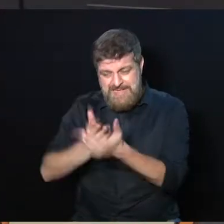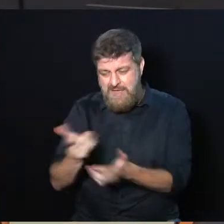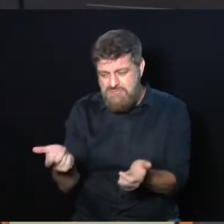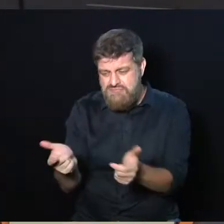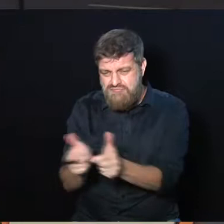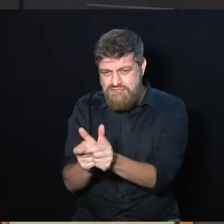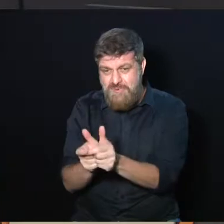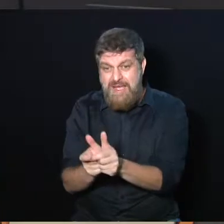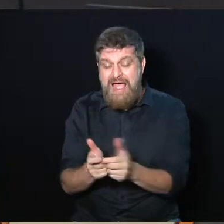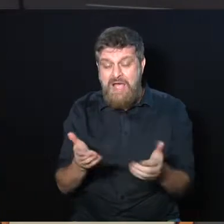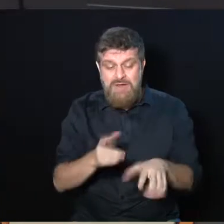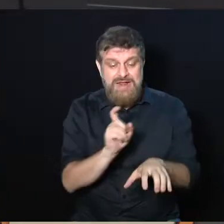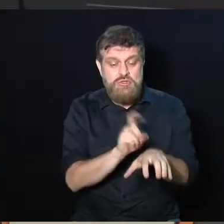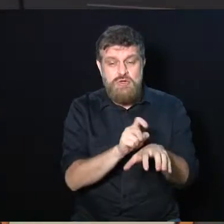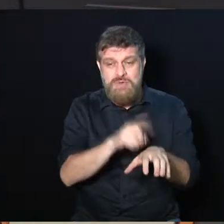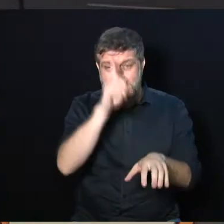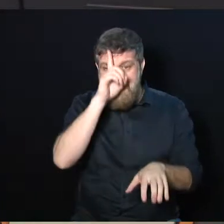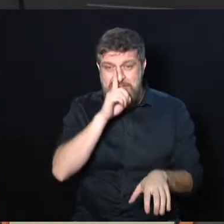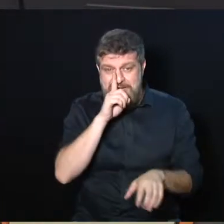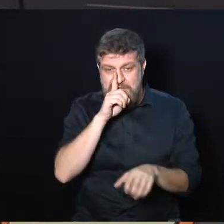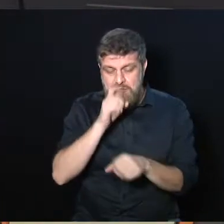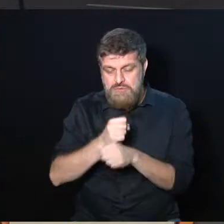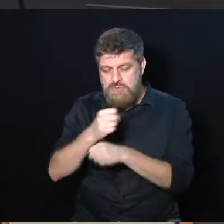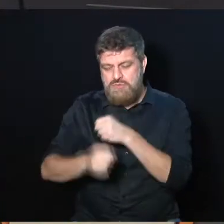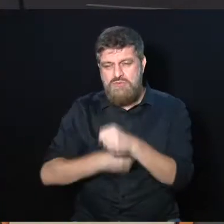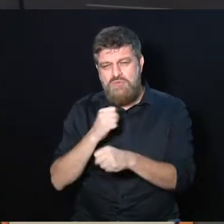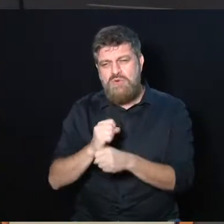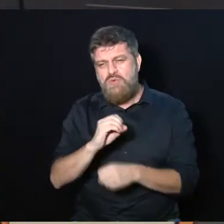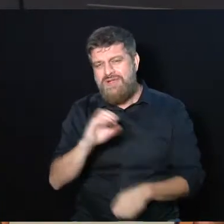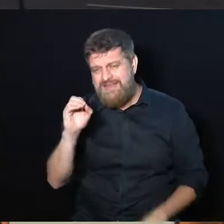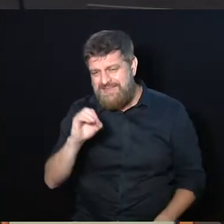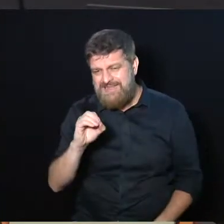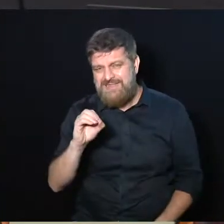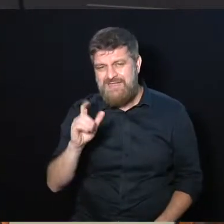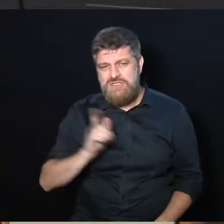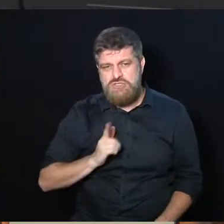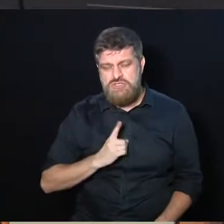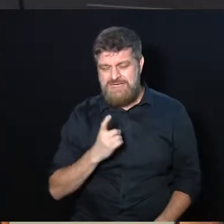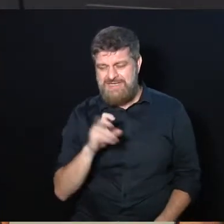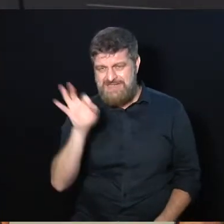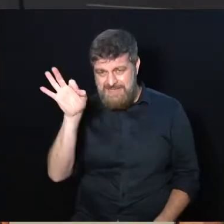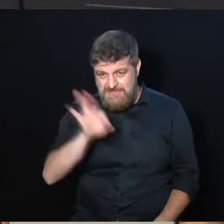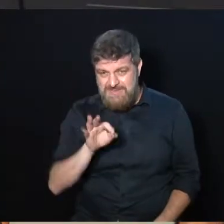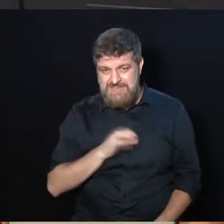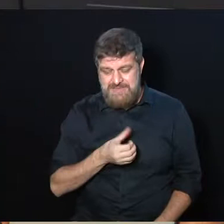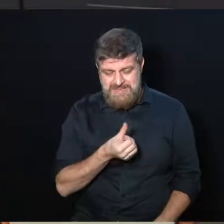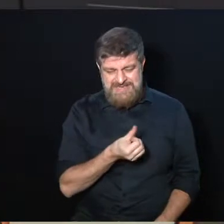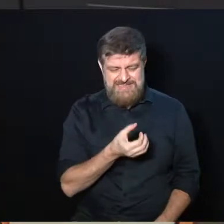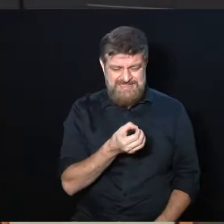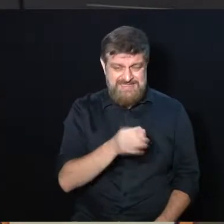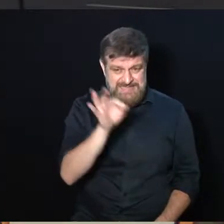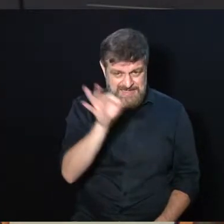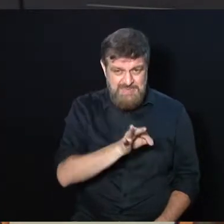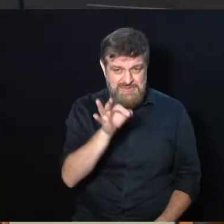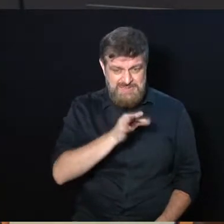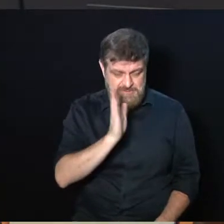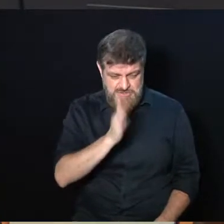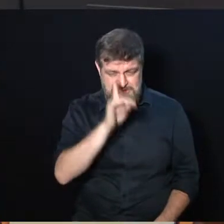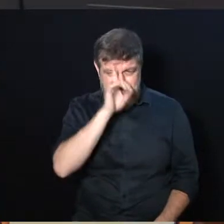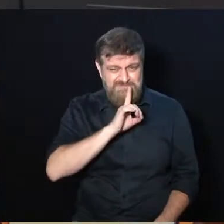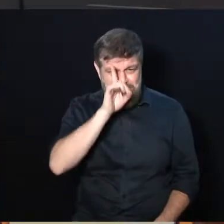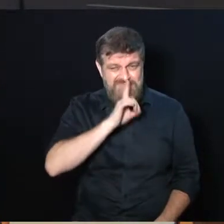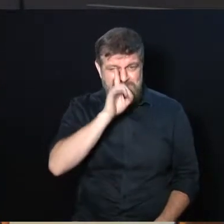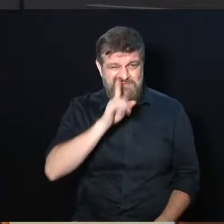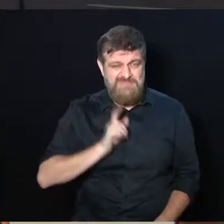Na década de 80, nós tínhamos 15% de cerulatos. Hoje já é 60%, 70% de cerulatos do que chega para a